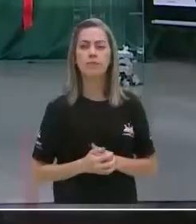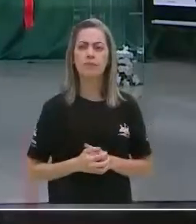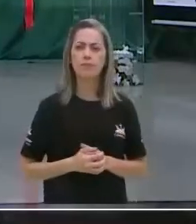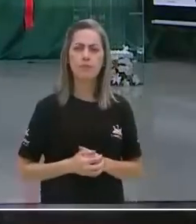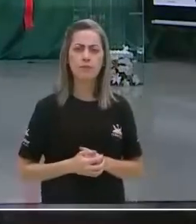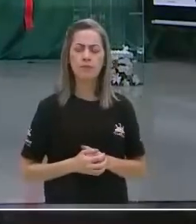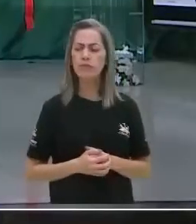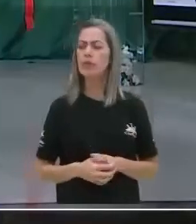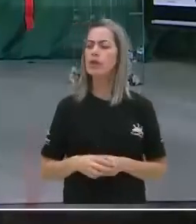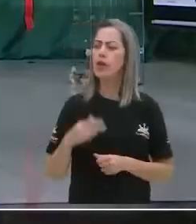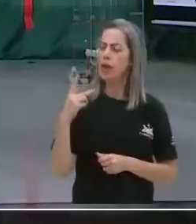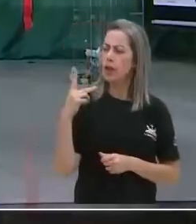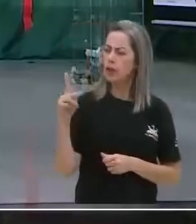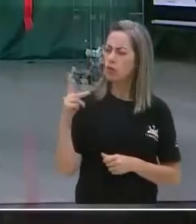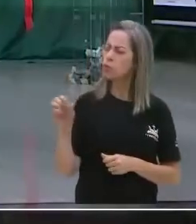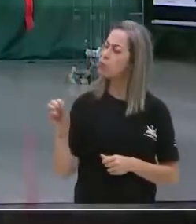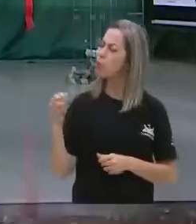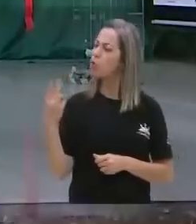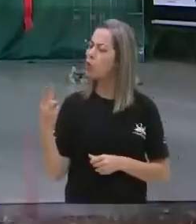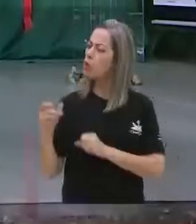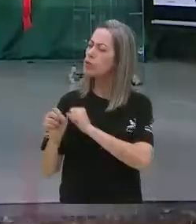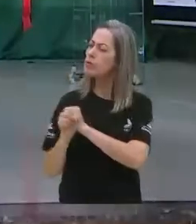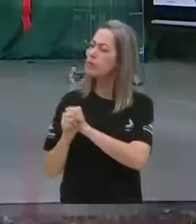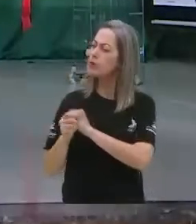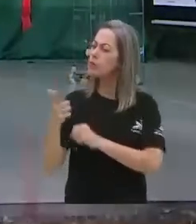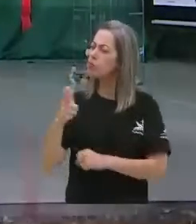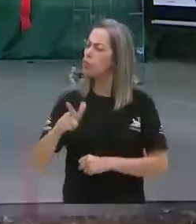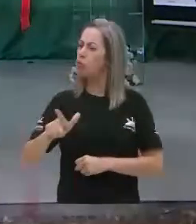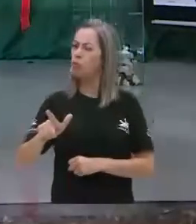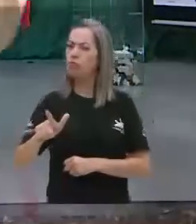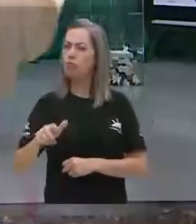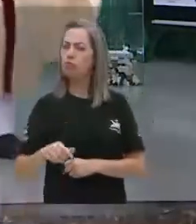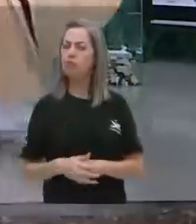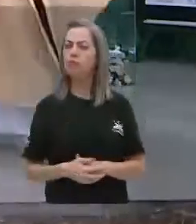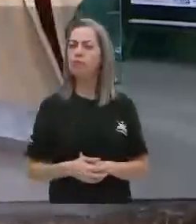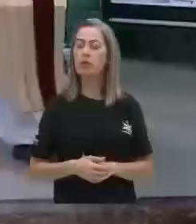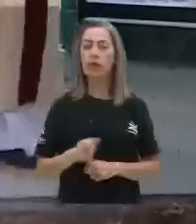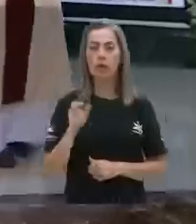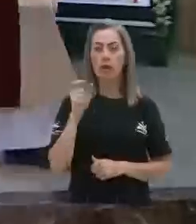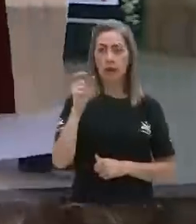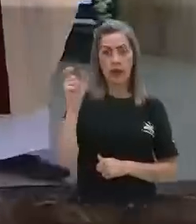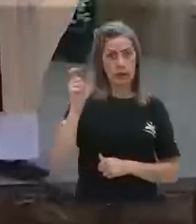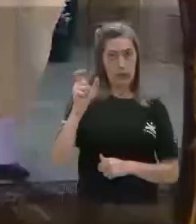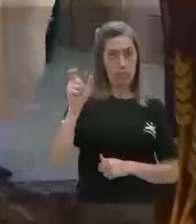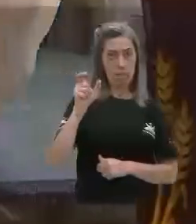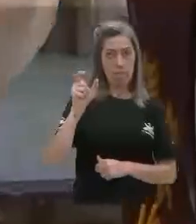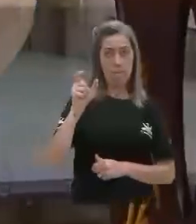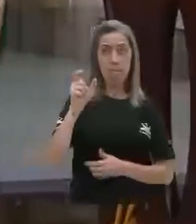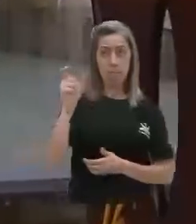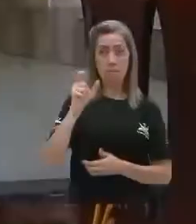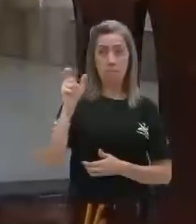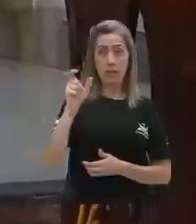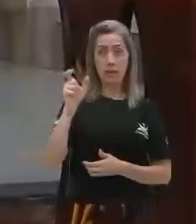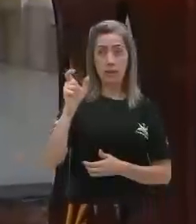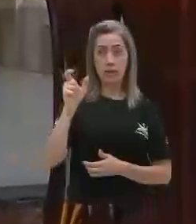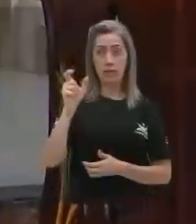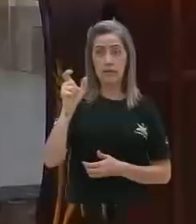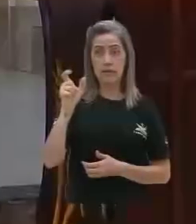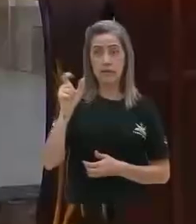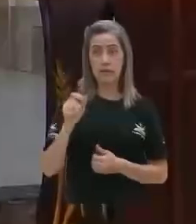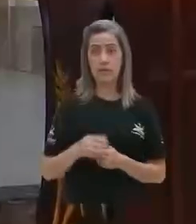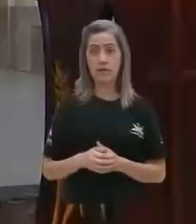és tu ou esperamos outro? Essa palavra que está ali no vídeo wall para vocês, está aqui,